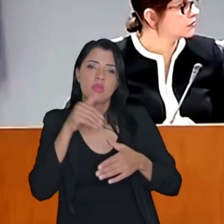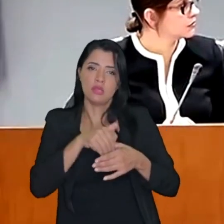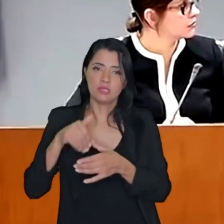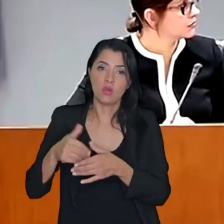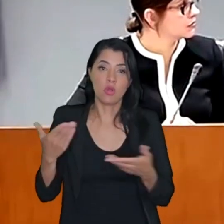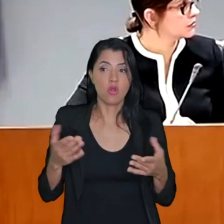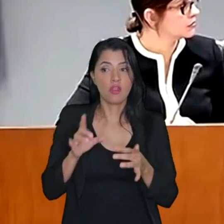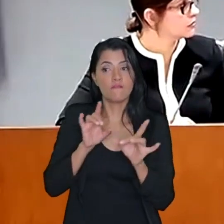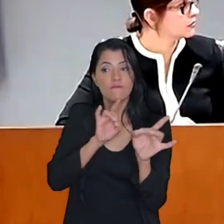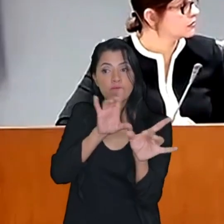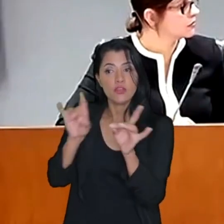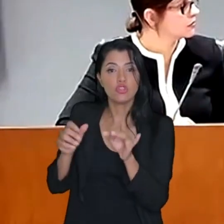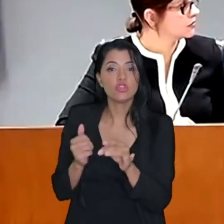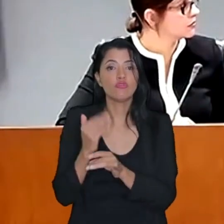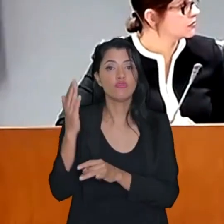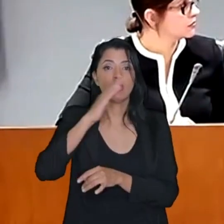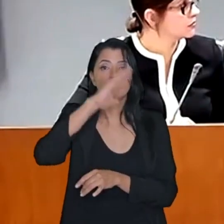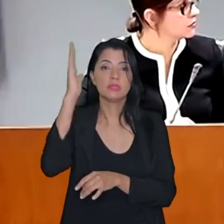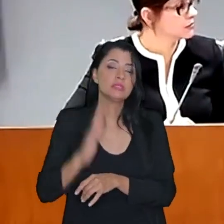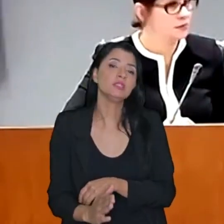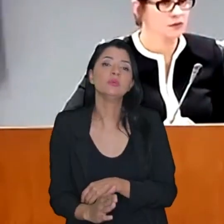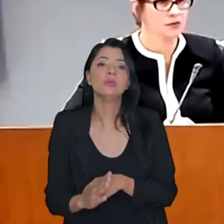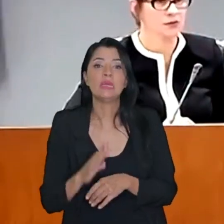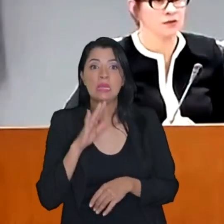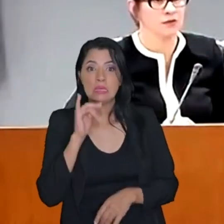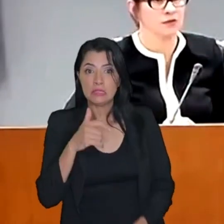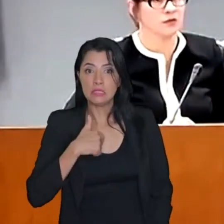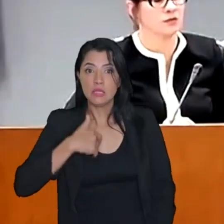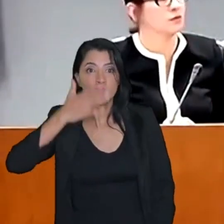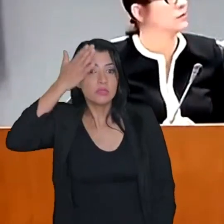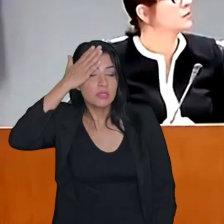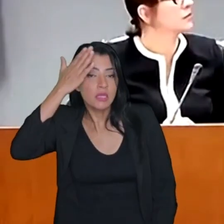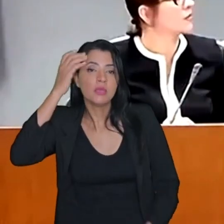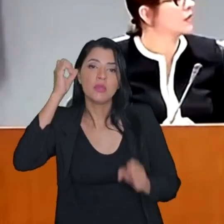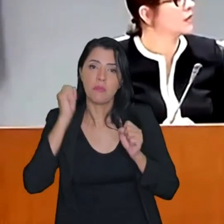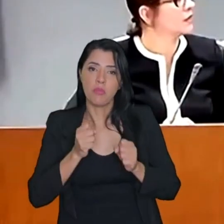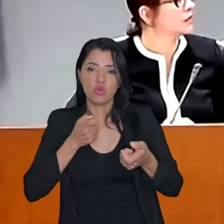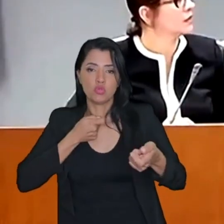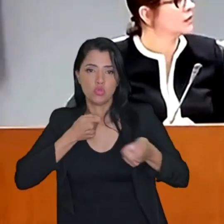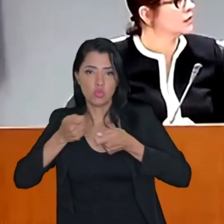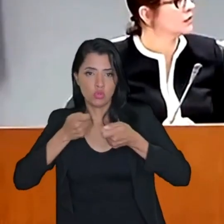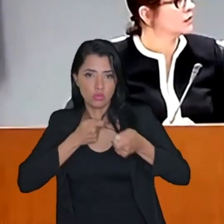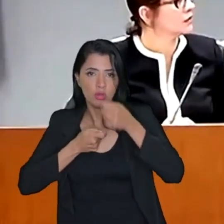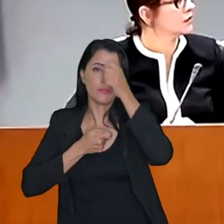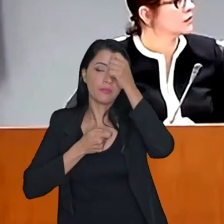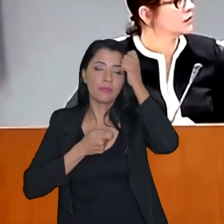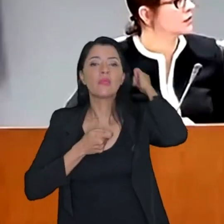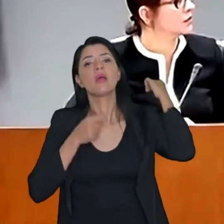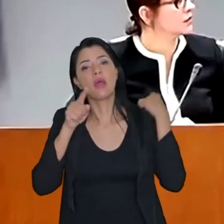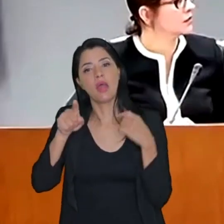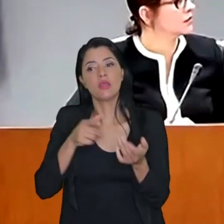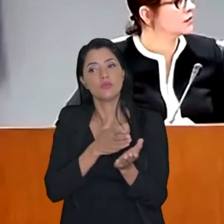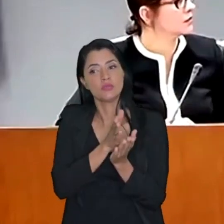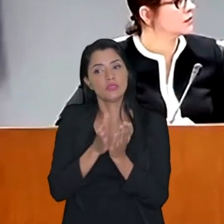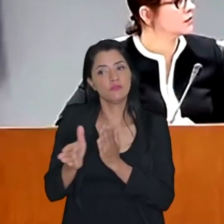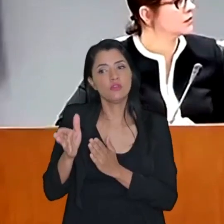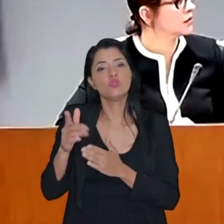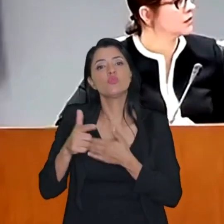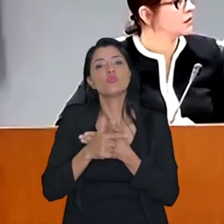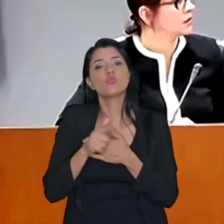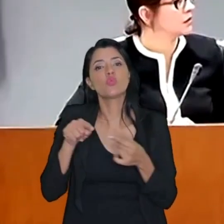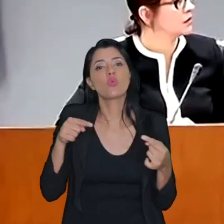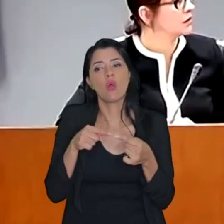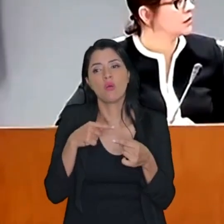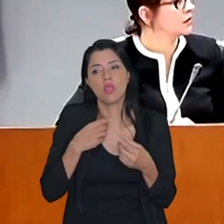para o Brasil afora. Isso, se eu sei disso, posso controlar, né? Aqui haveria um desvio de finalidade, eu não